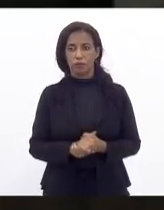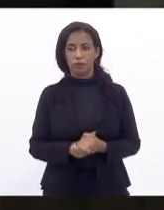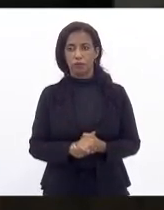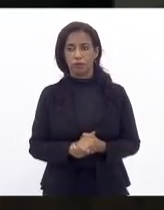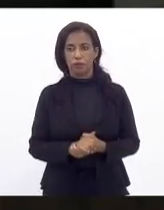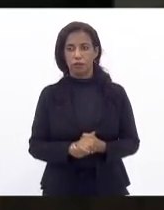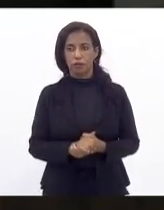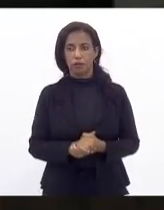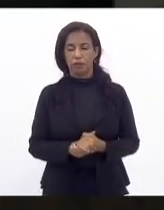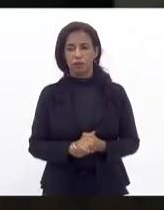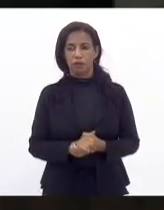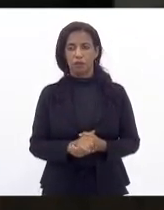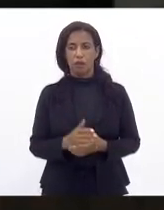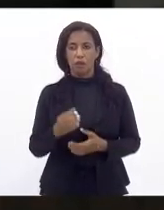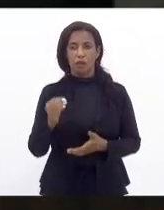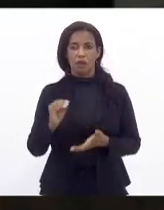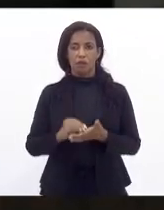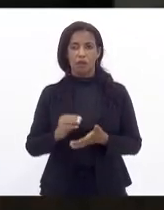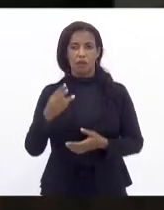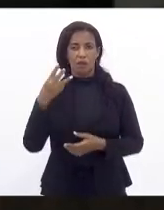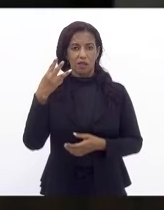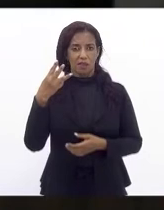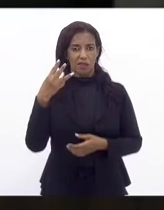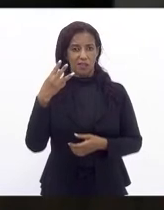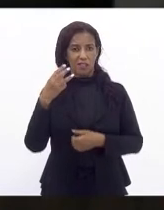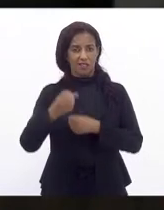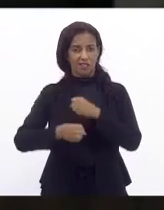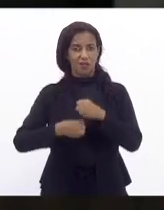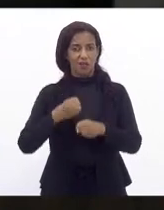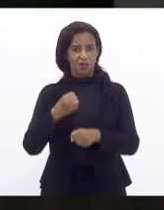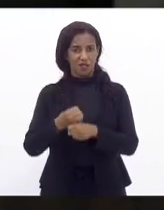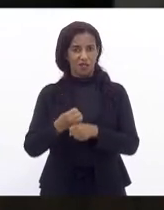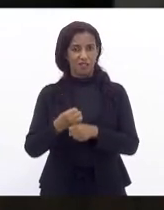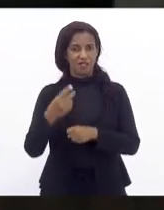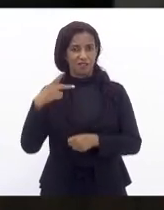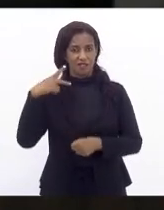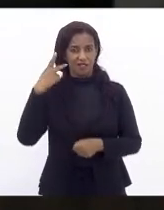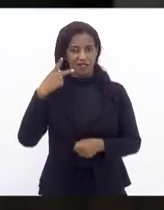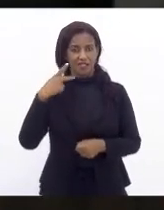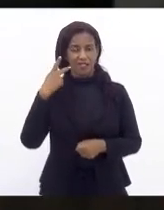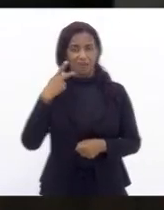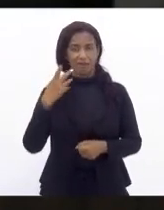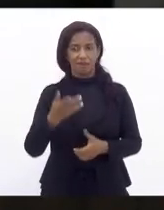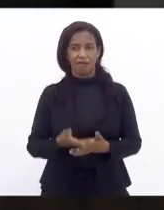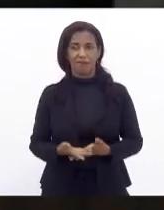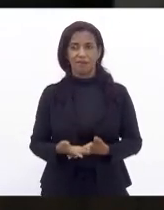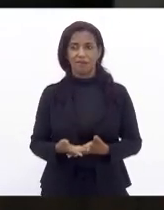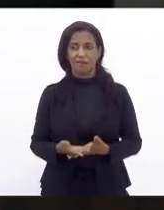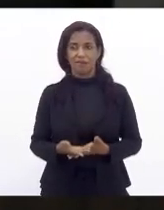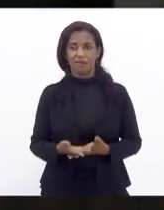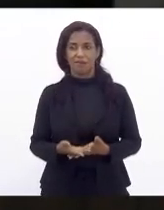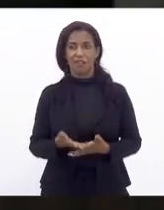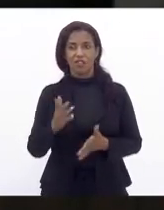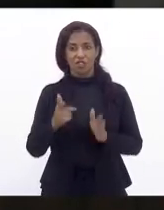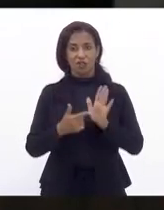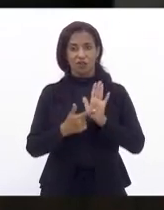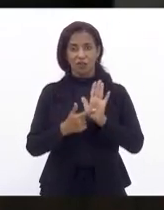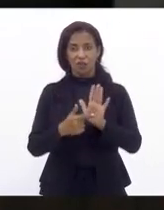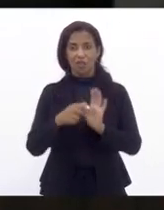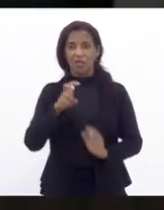estamos para completar o terceiro ano dessa legislatura. Já foram